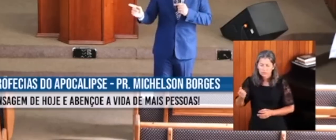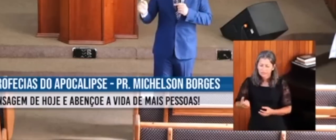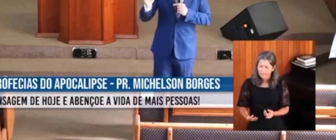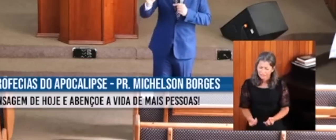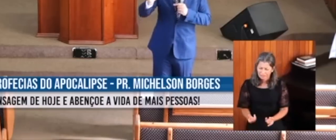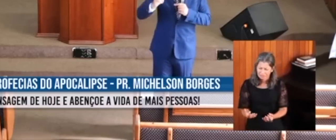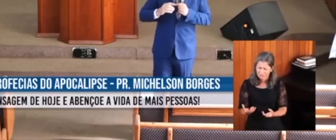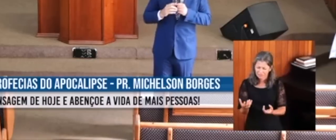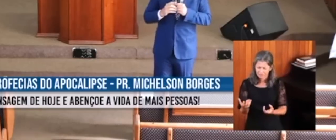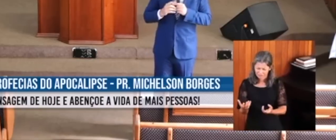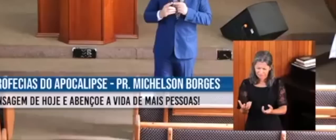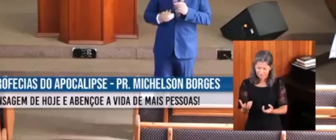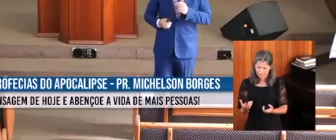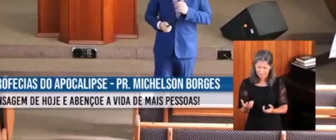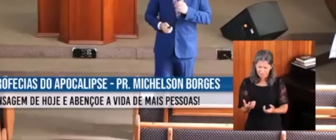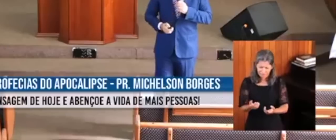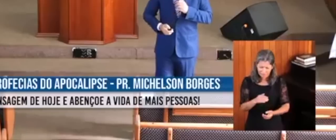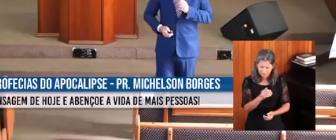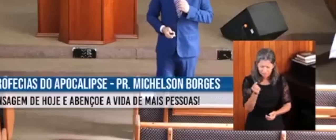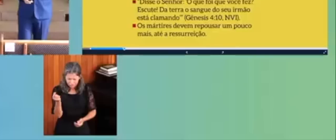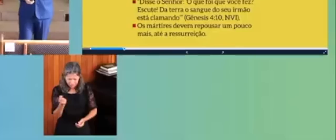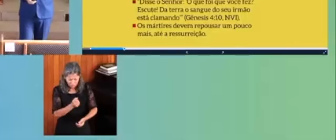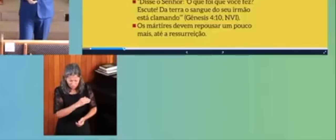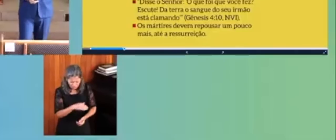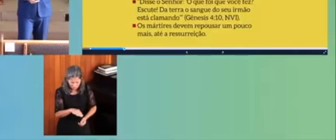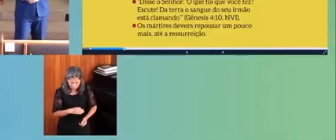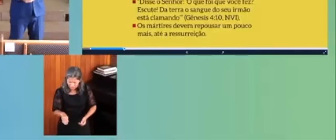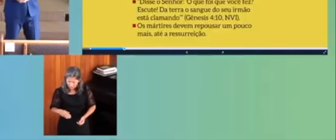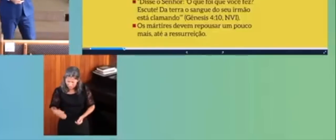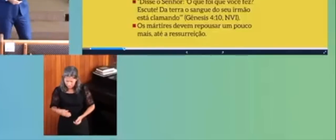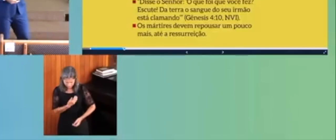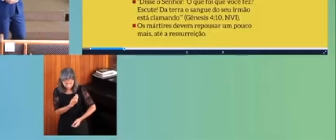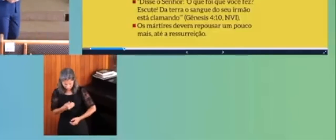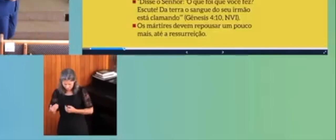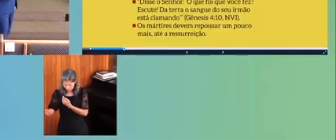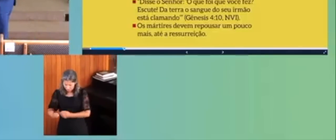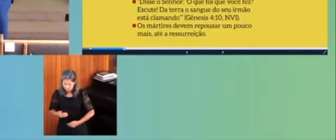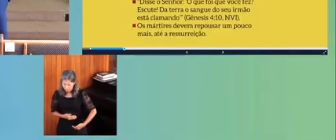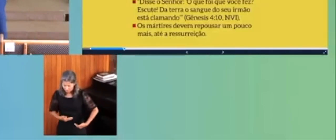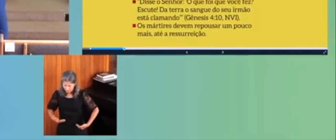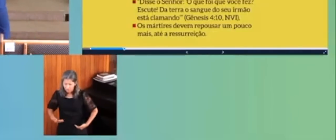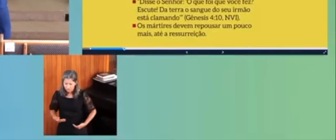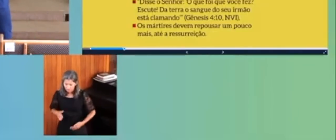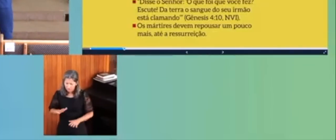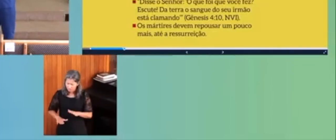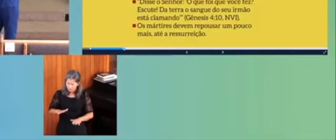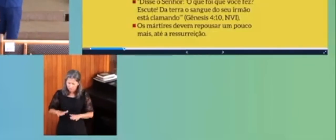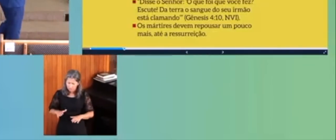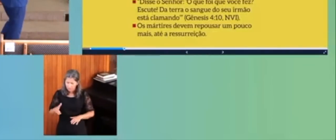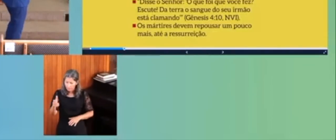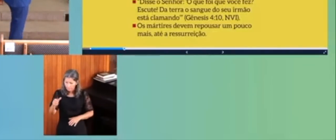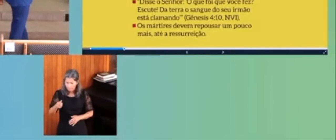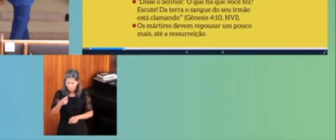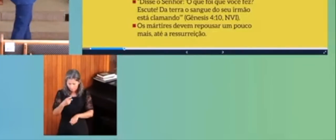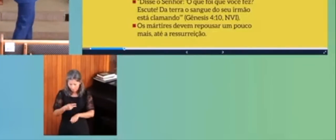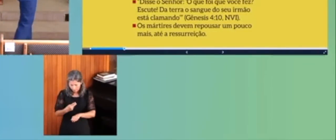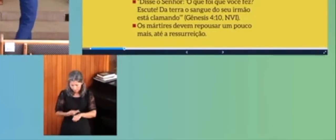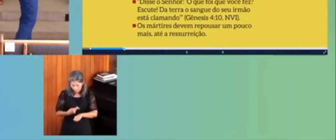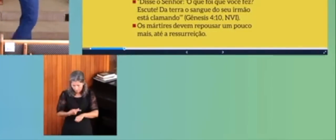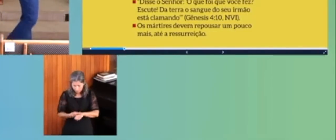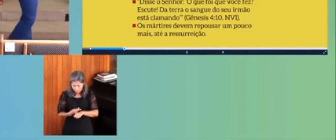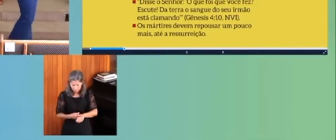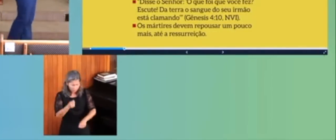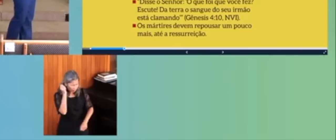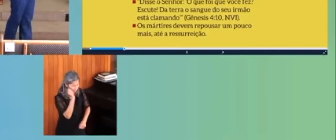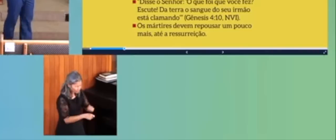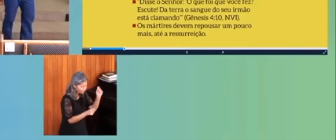mártires, mas a justiça virá. Que bom, né? Que Deus é justo. Deus é amor e Deus é justo também. Os mártires devem repousar um